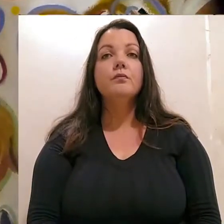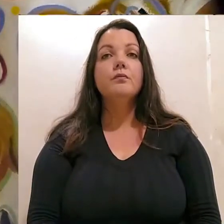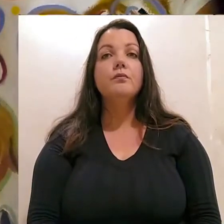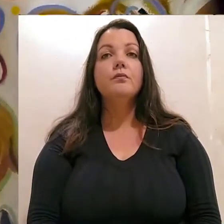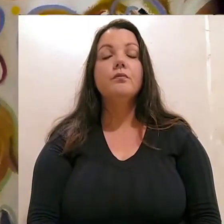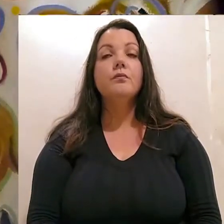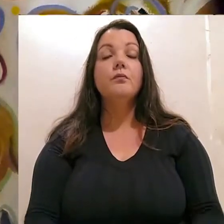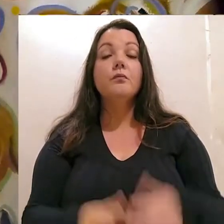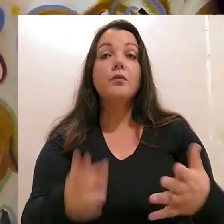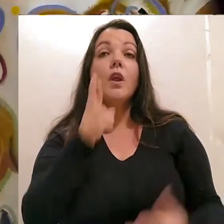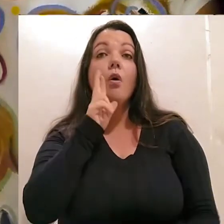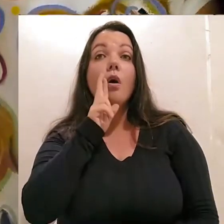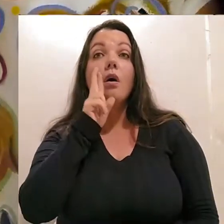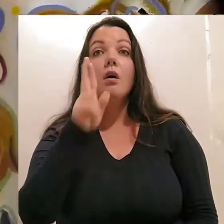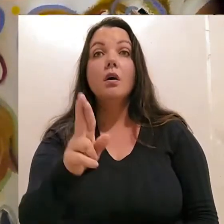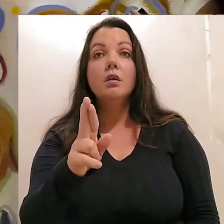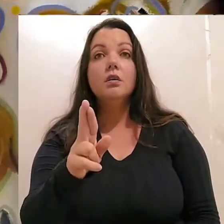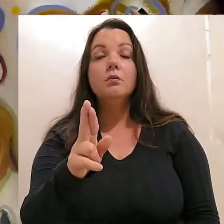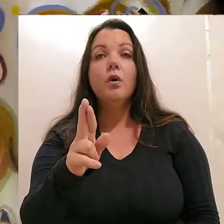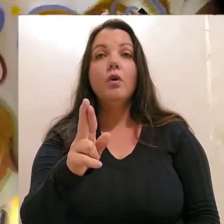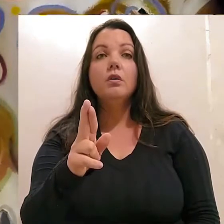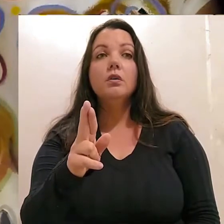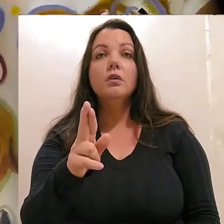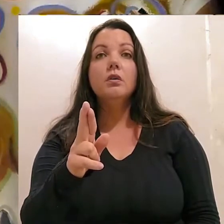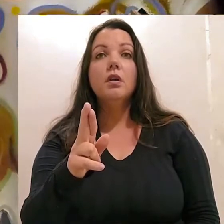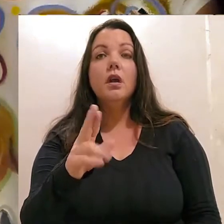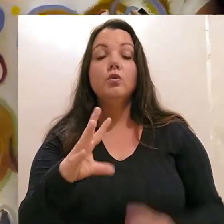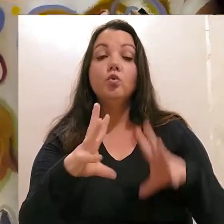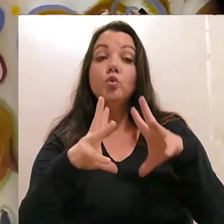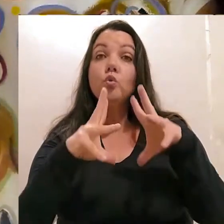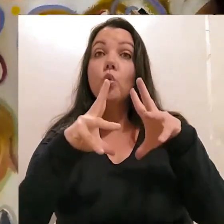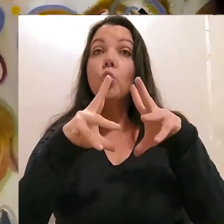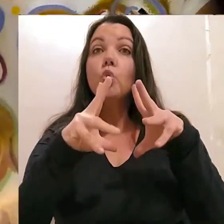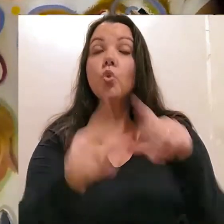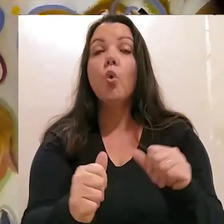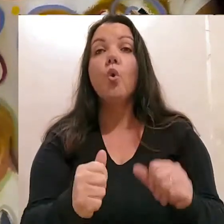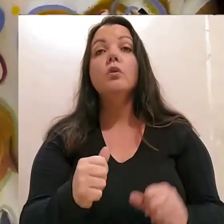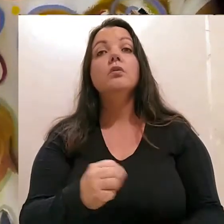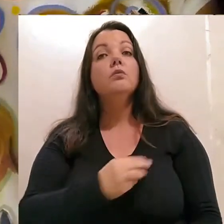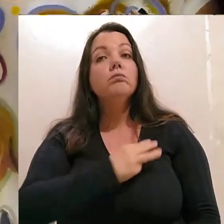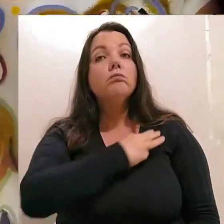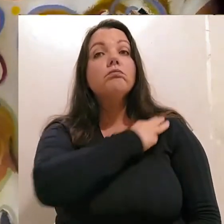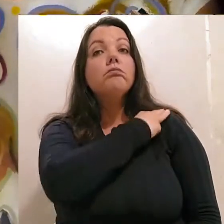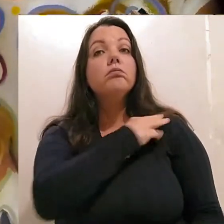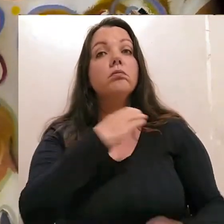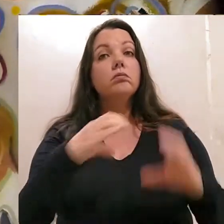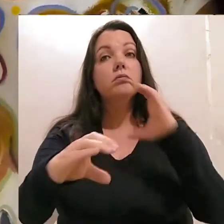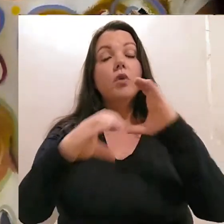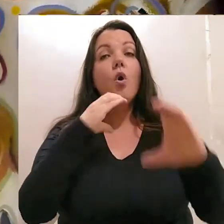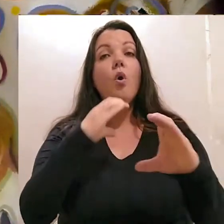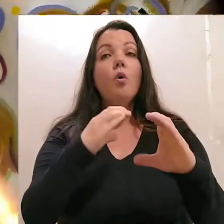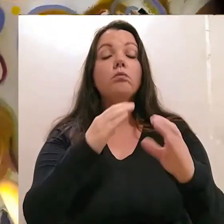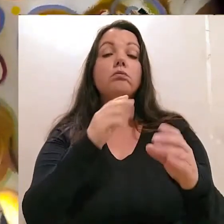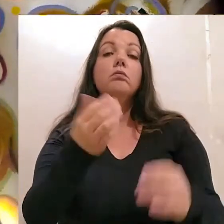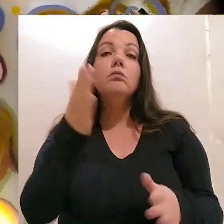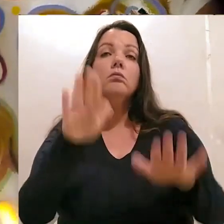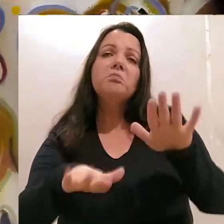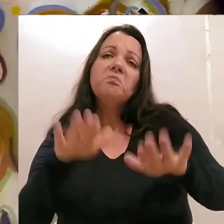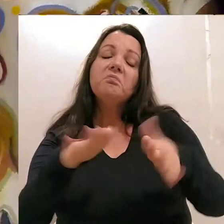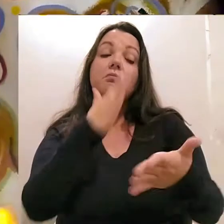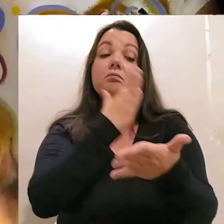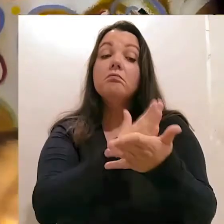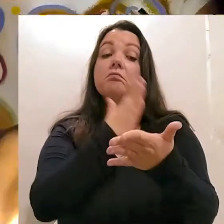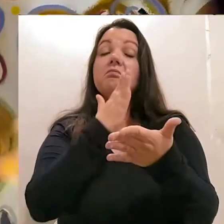e esse esse essa resposta às vezes é integral né é o campo inteiro com o capital faz ou às vezes é